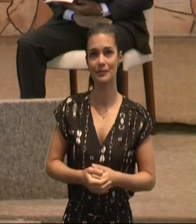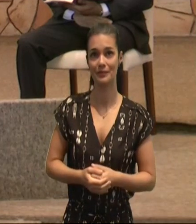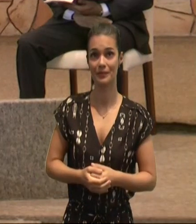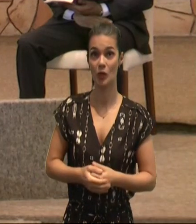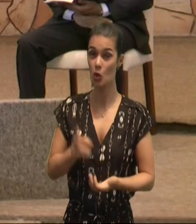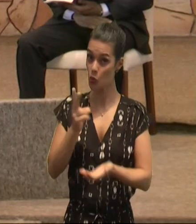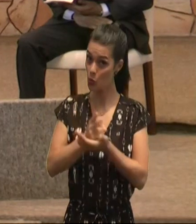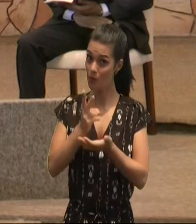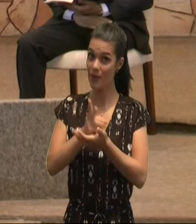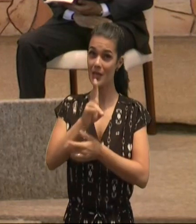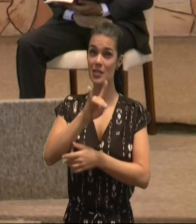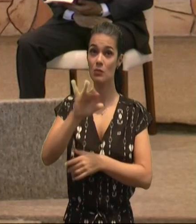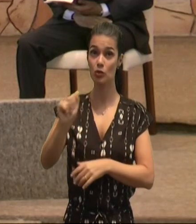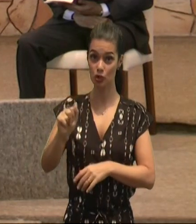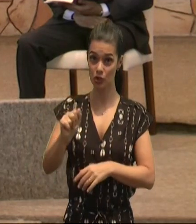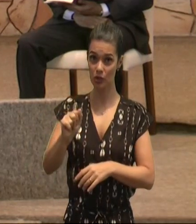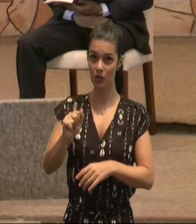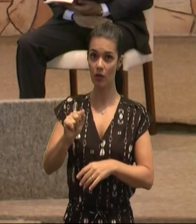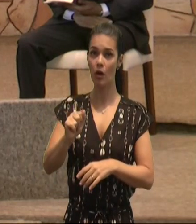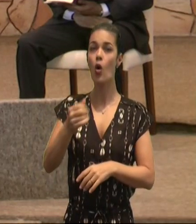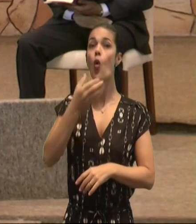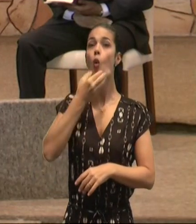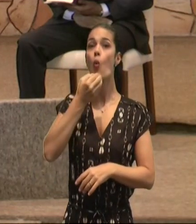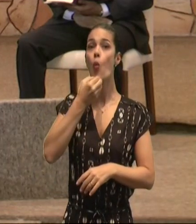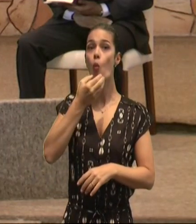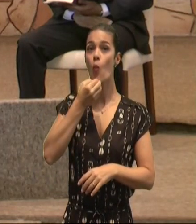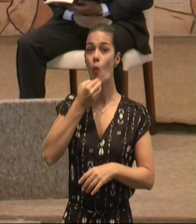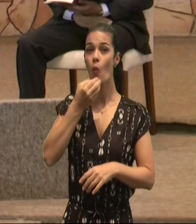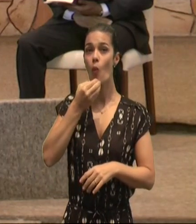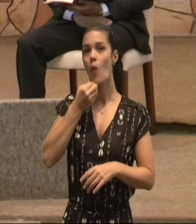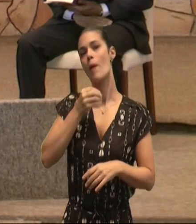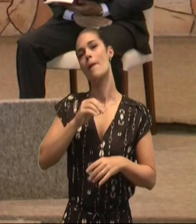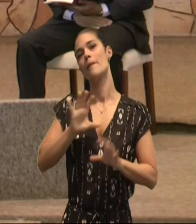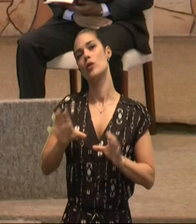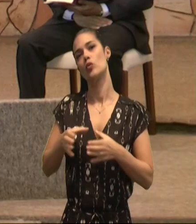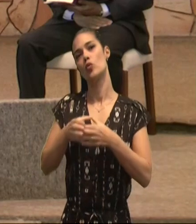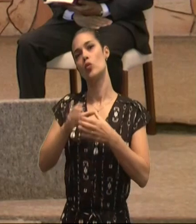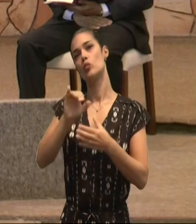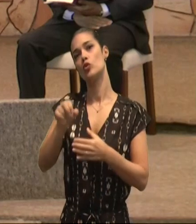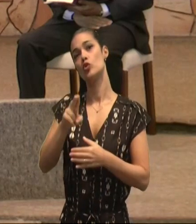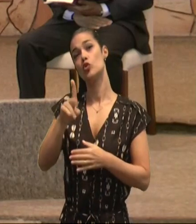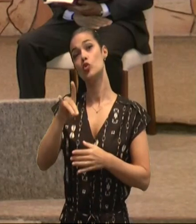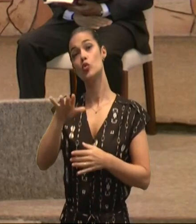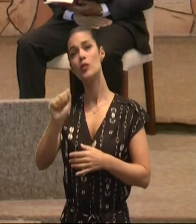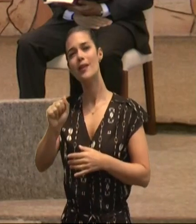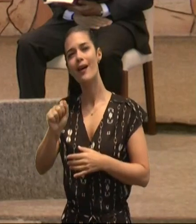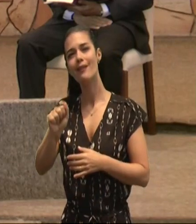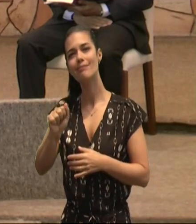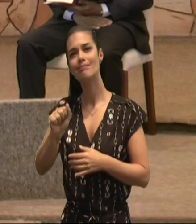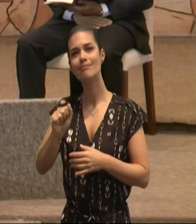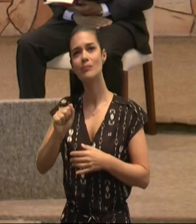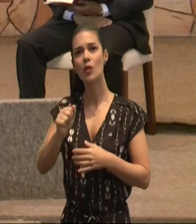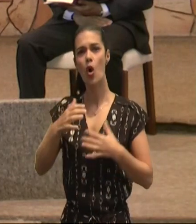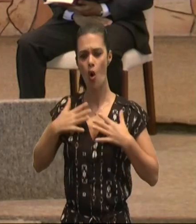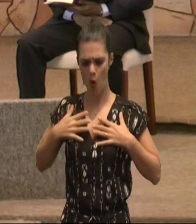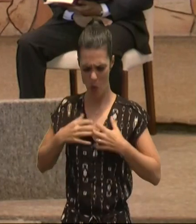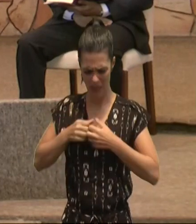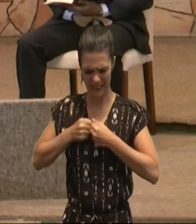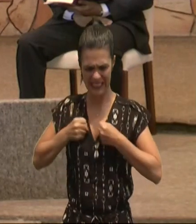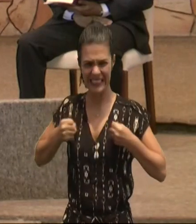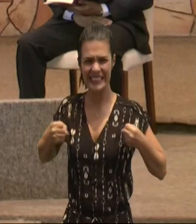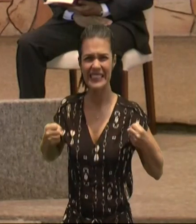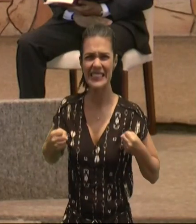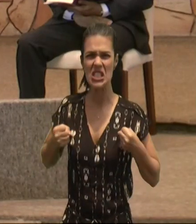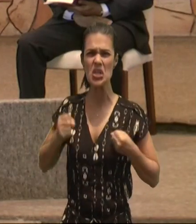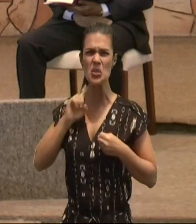mesmo dia, um homem da tribo de Judá, com roupas rasgadas, cheio de terra na cabeça, em virtude do combate,